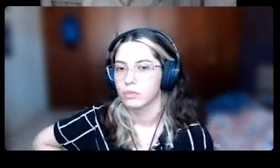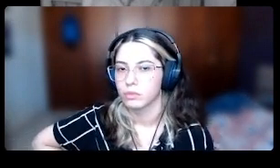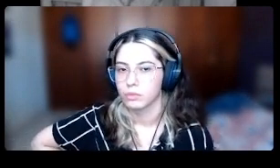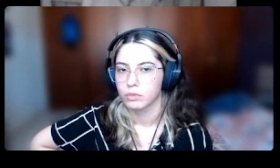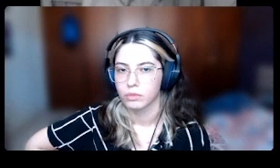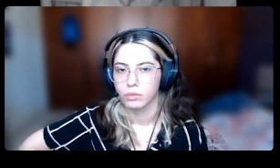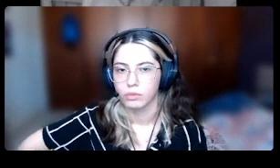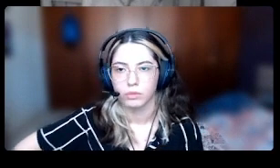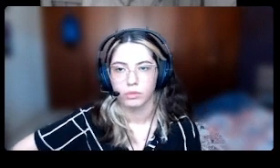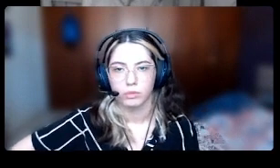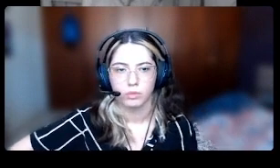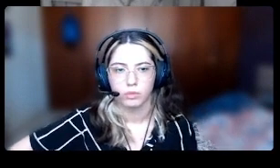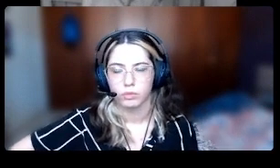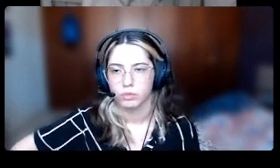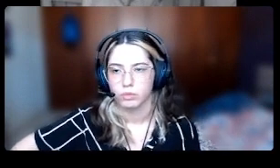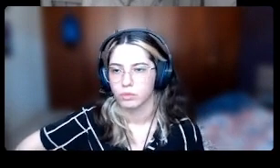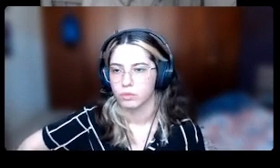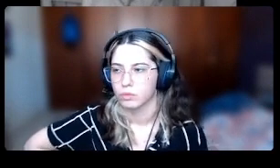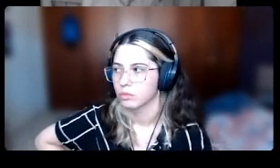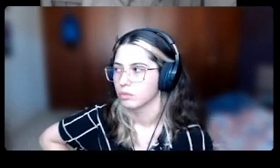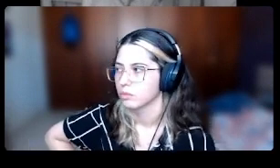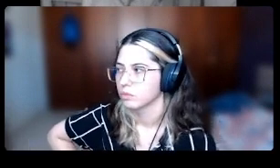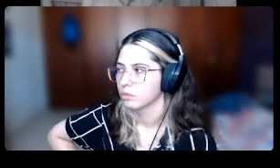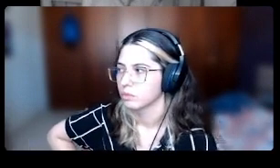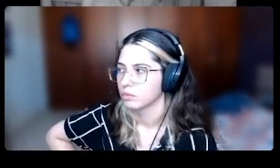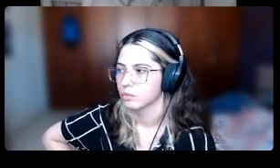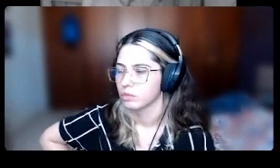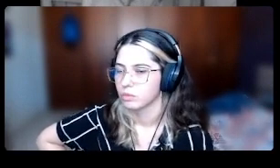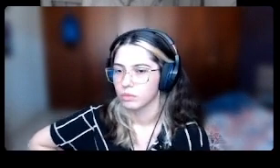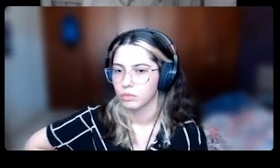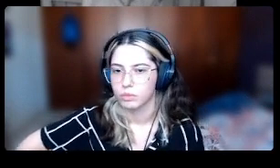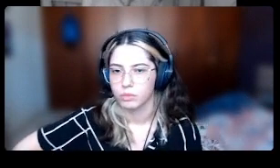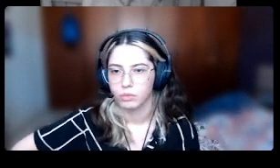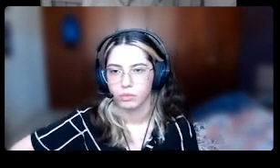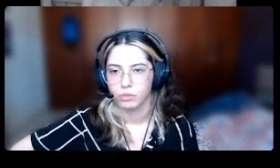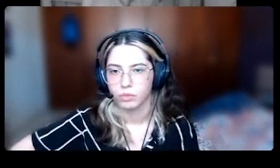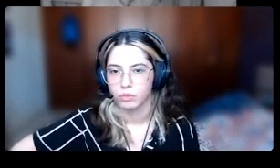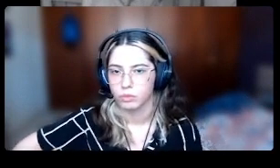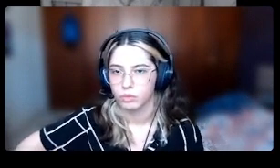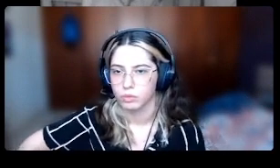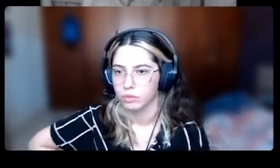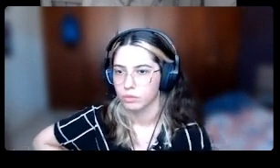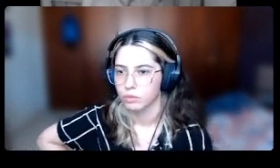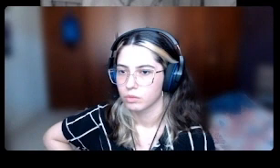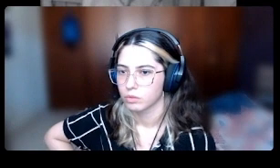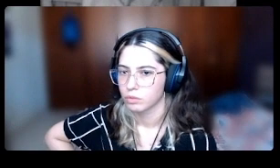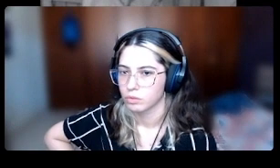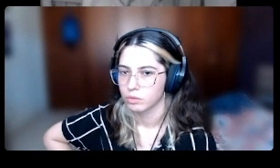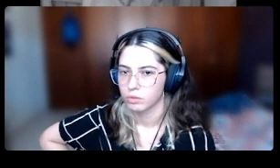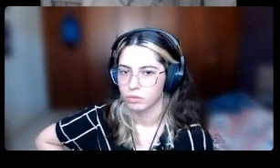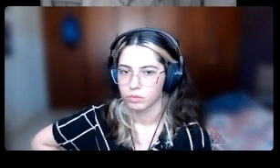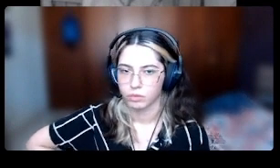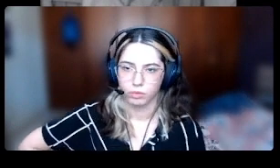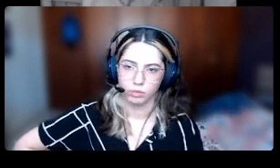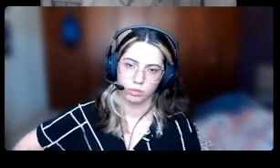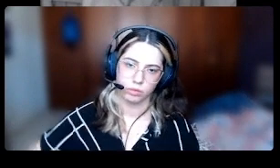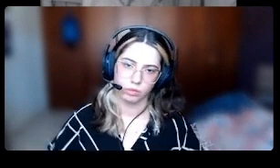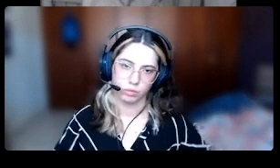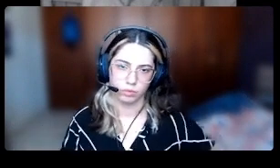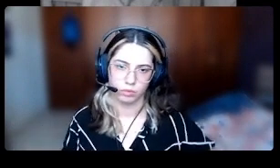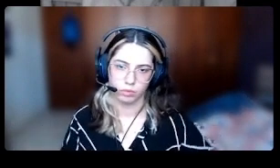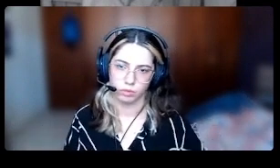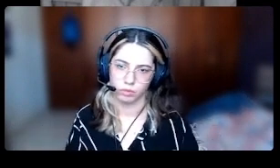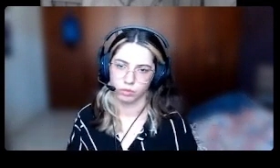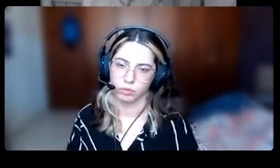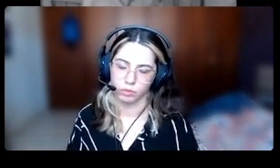um bom desempenho também. O teste de cisalhamento na linha de cola obteve um resultado melhor a seco do